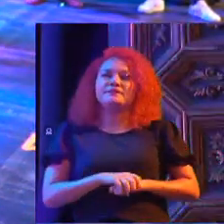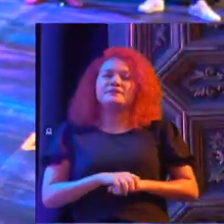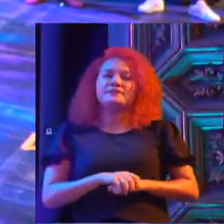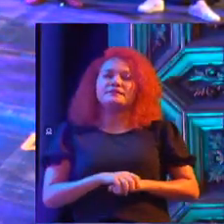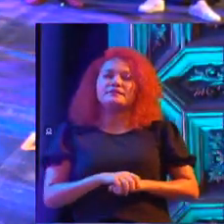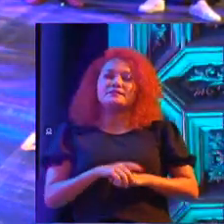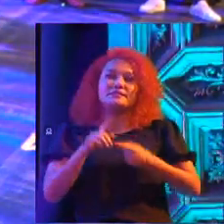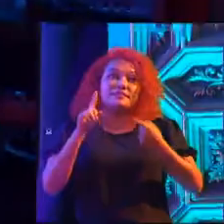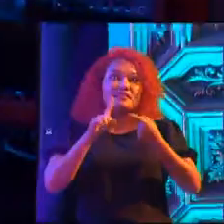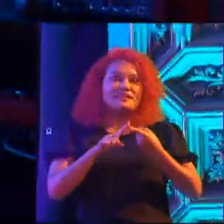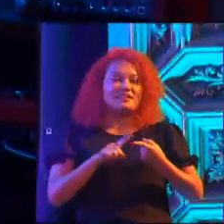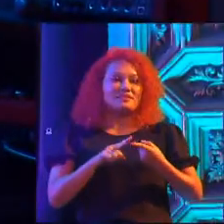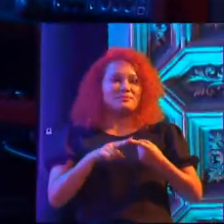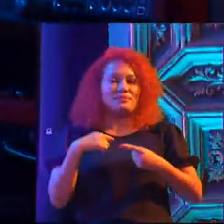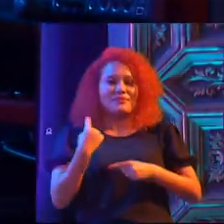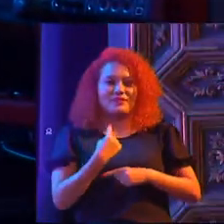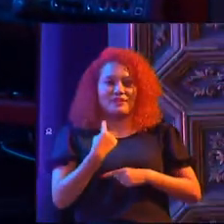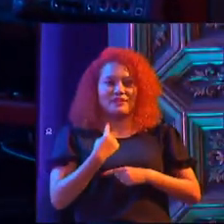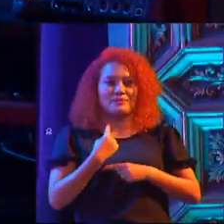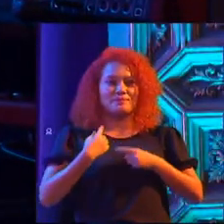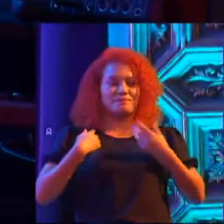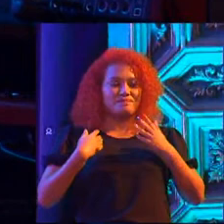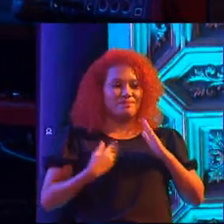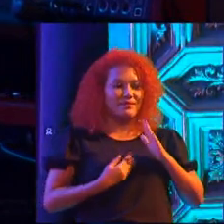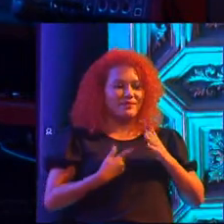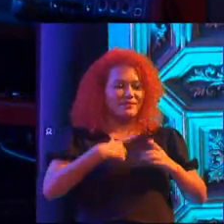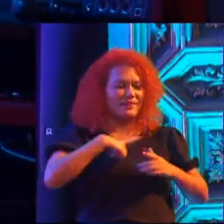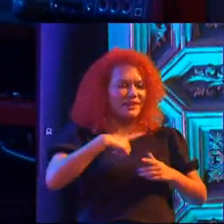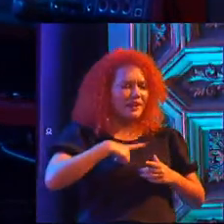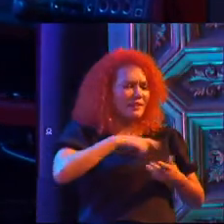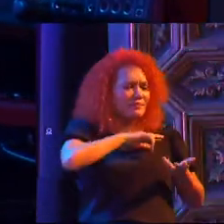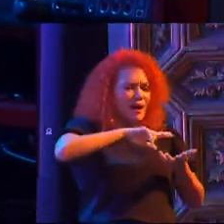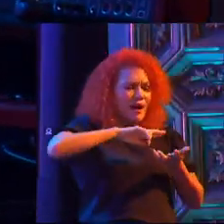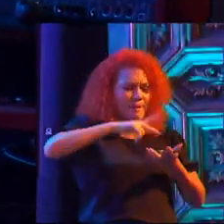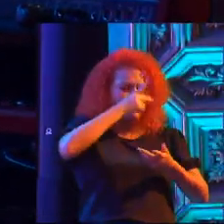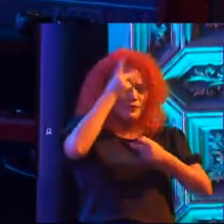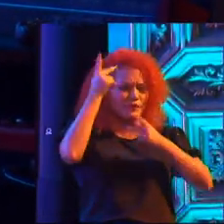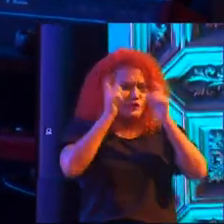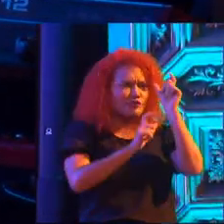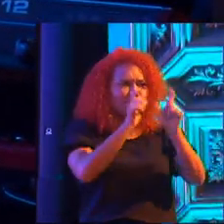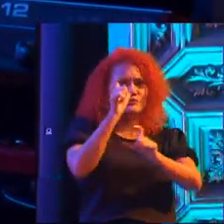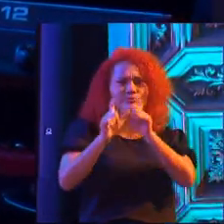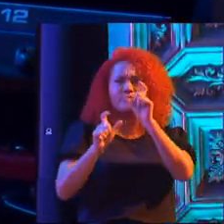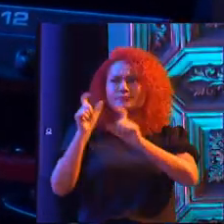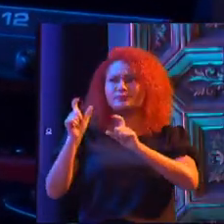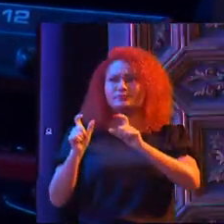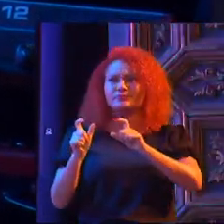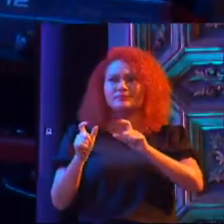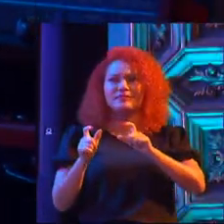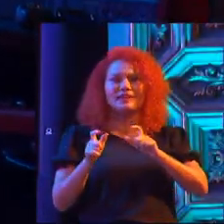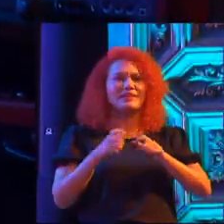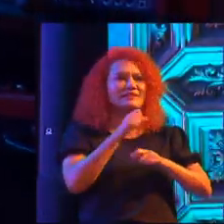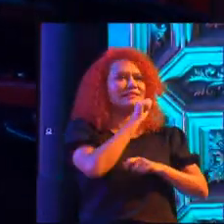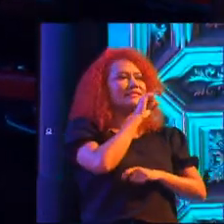Acho que a gente é muito bem servido de grandes vozes. Simone Almeida, salve Simone